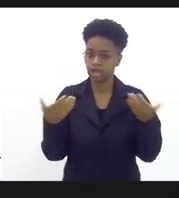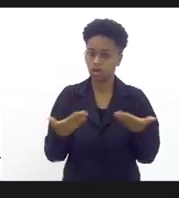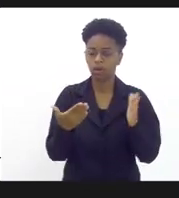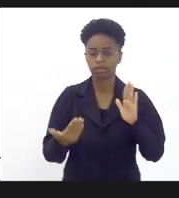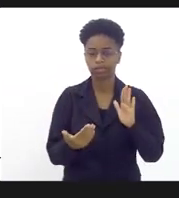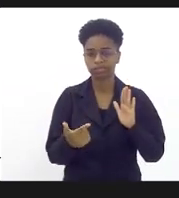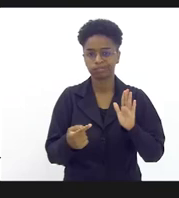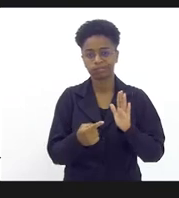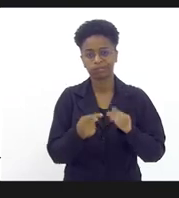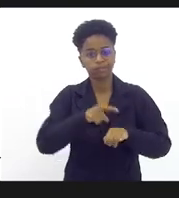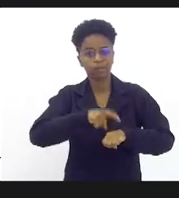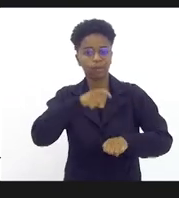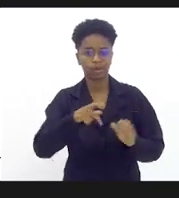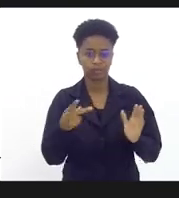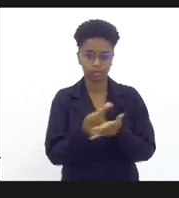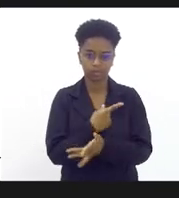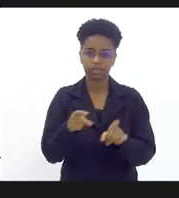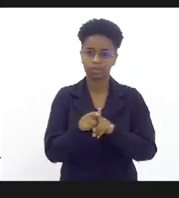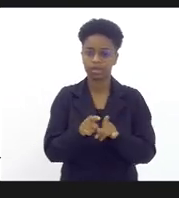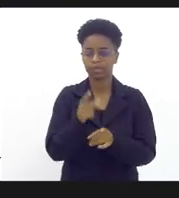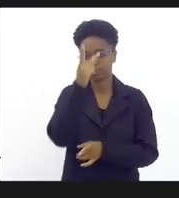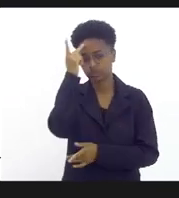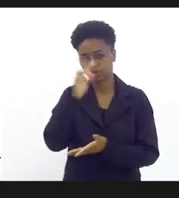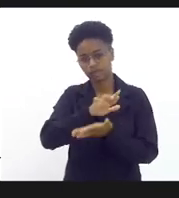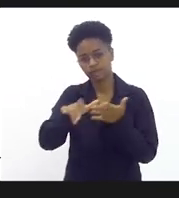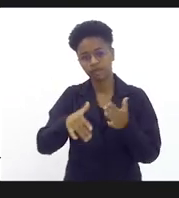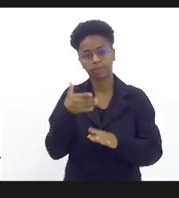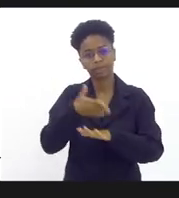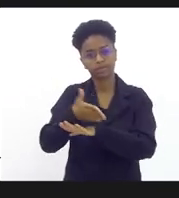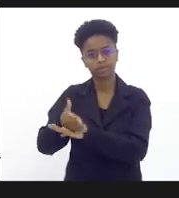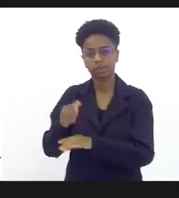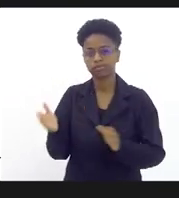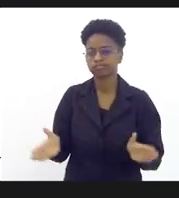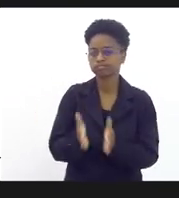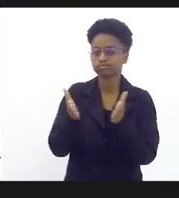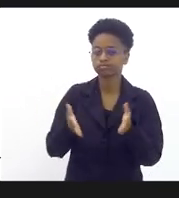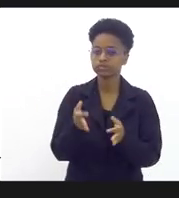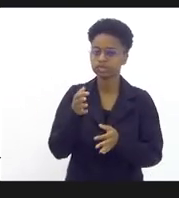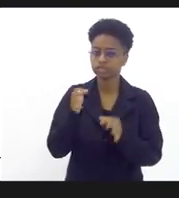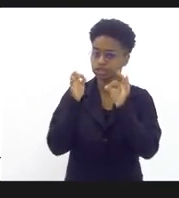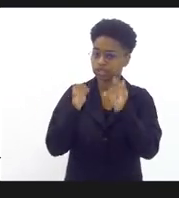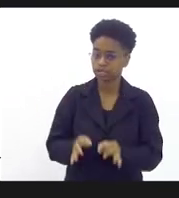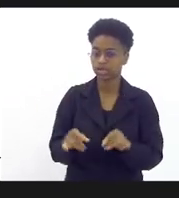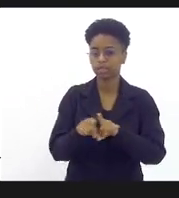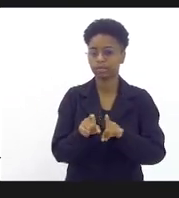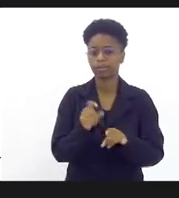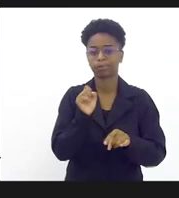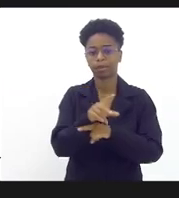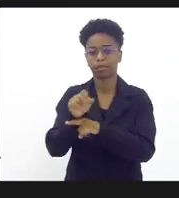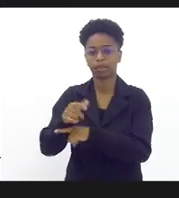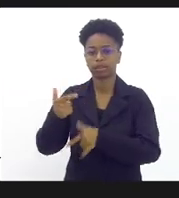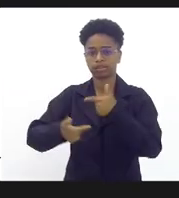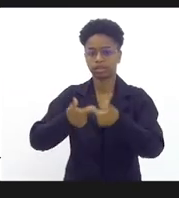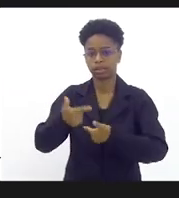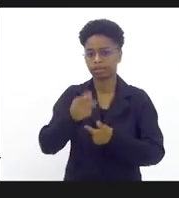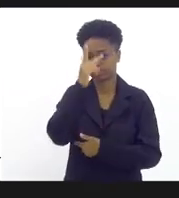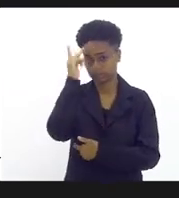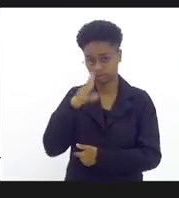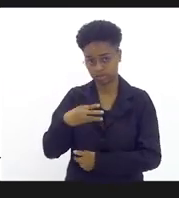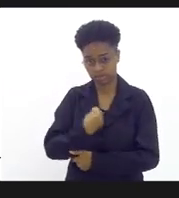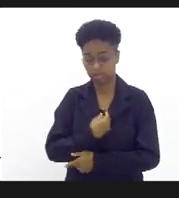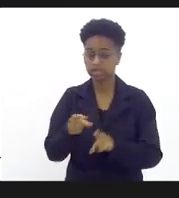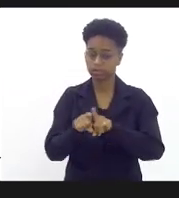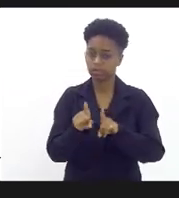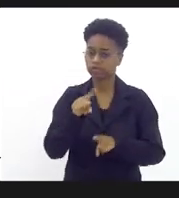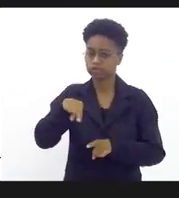acontecer e tantas pessoas participarem no empenho da garantia da promoção da dignidade, da empregabilidade de pessoas trans, que vocês contem